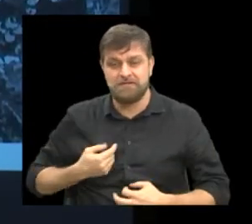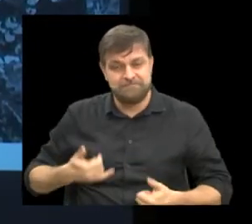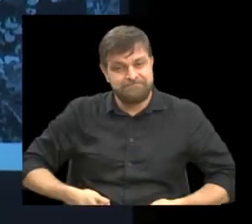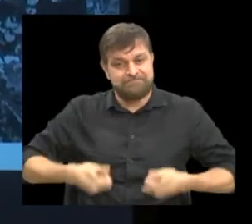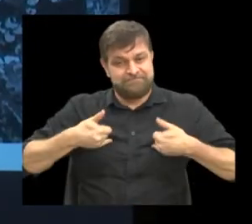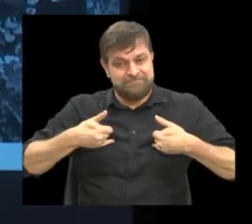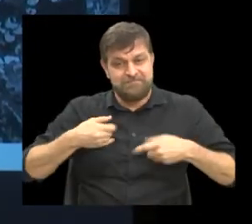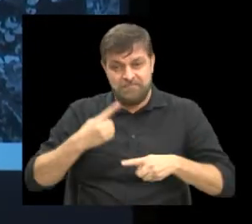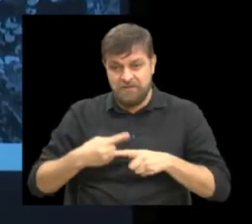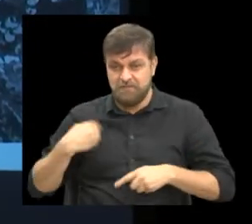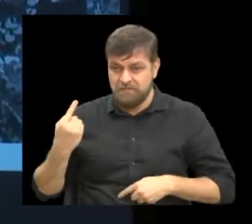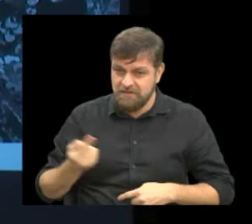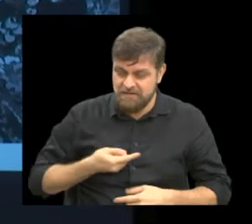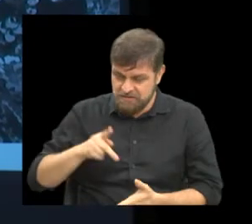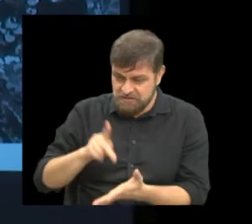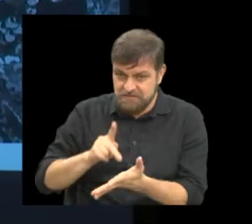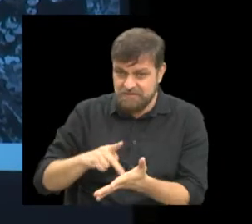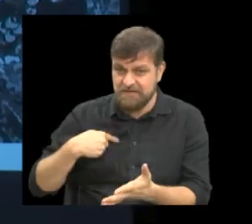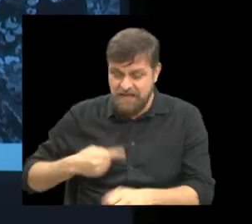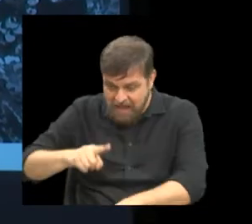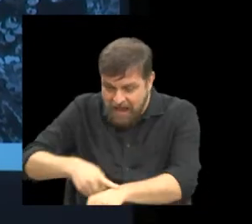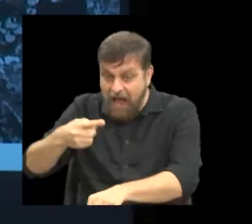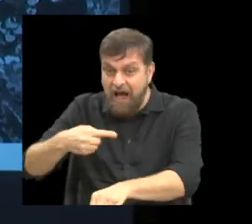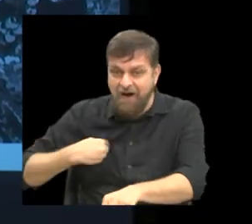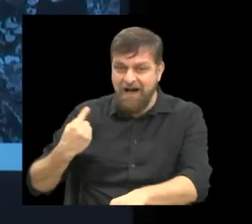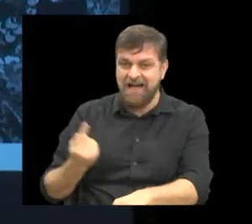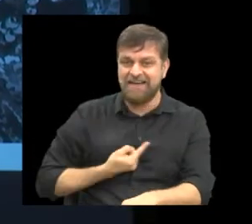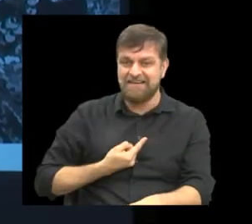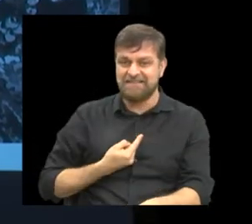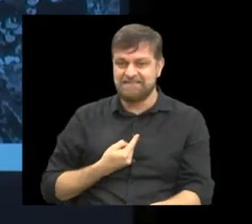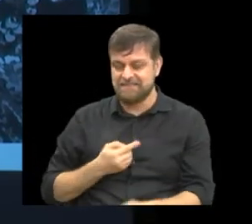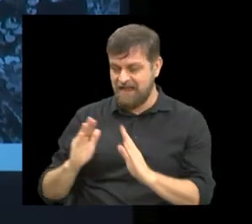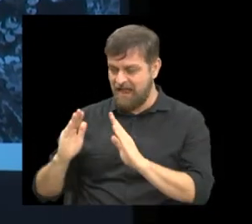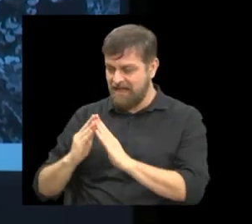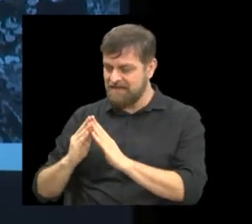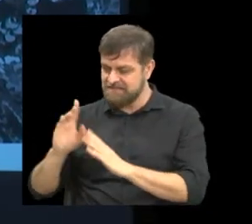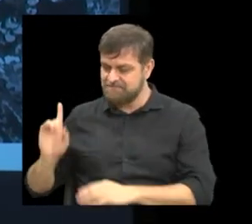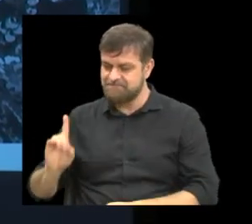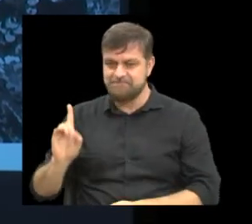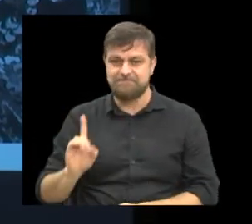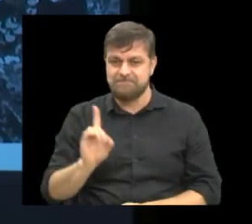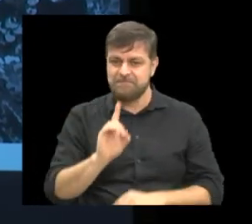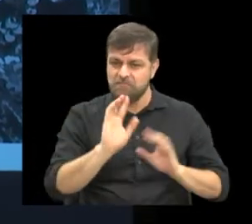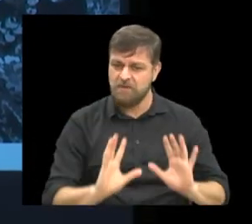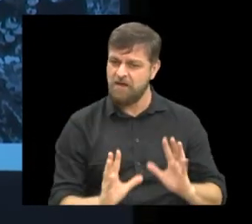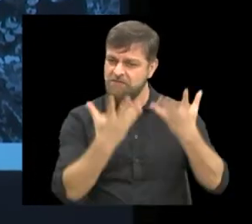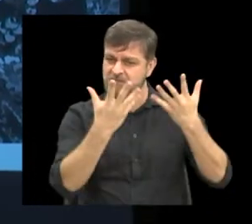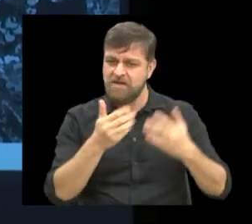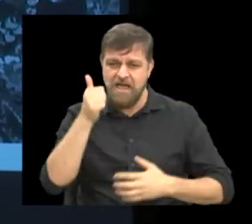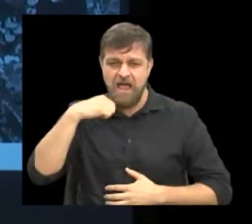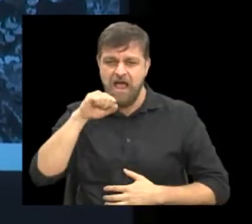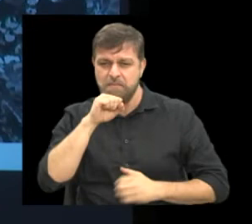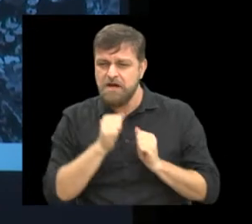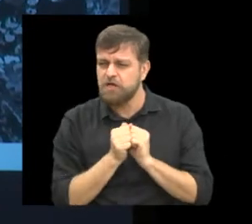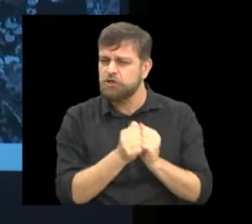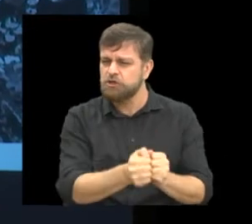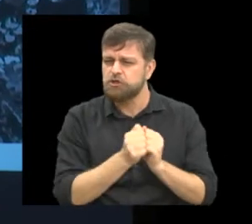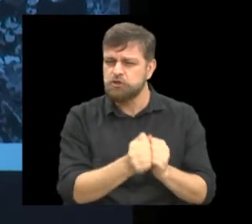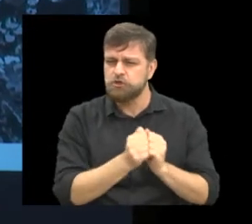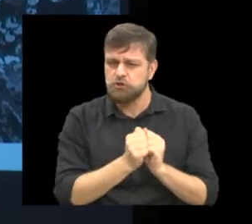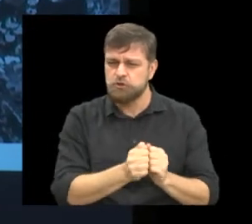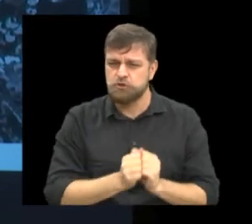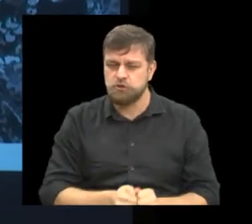orgulho, porque realmente é um momento assim que eles saem de casa e eles vão mesmo na festa, as mães vão